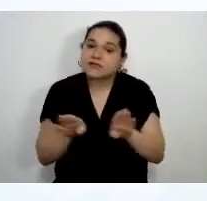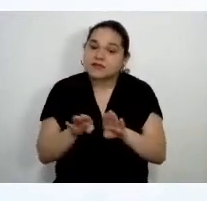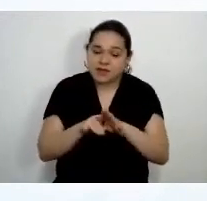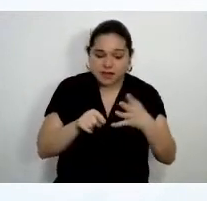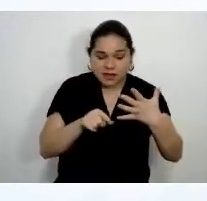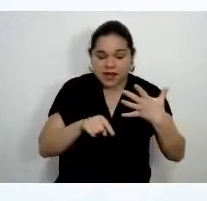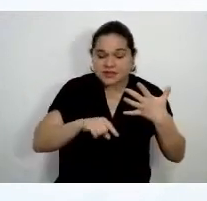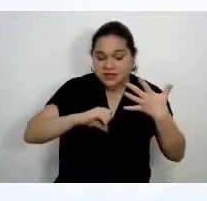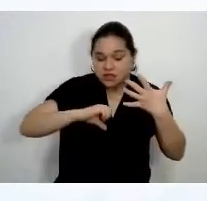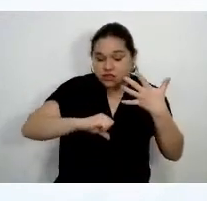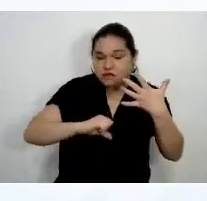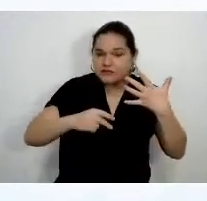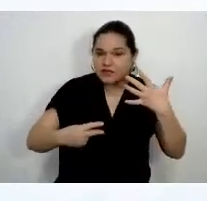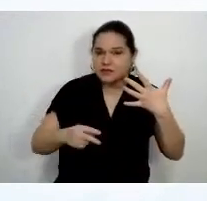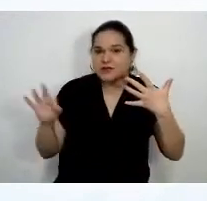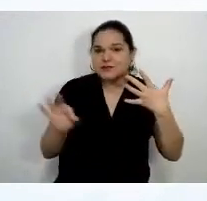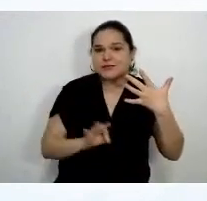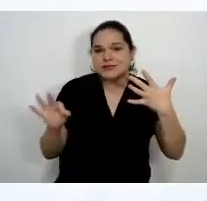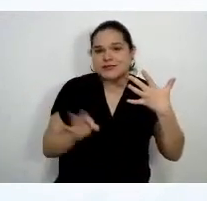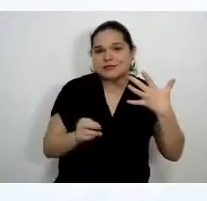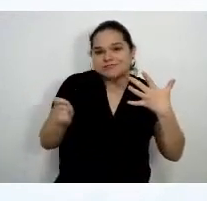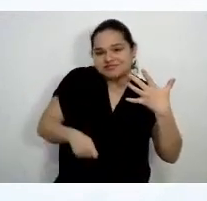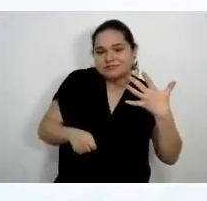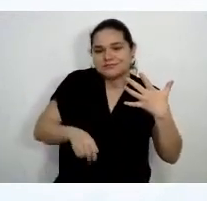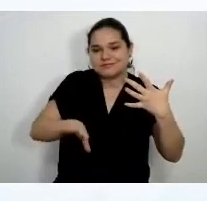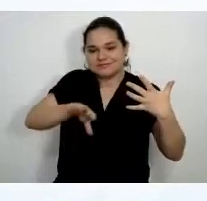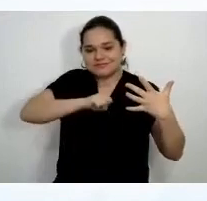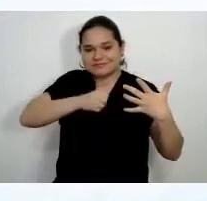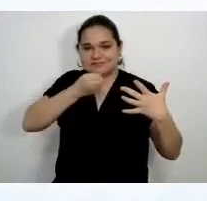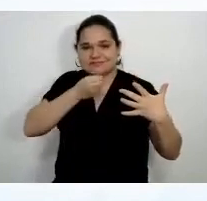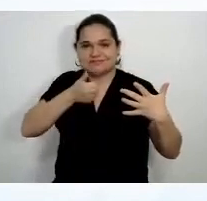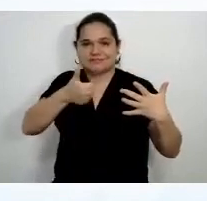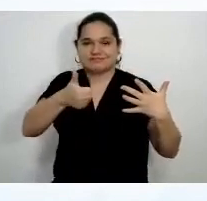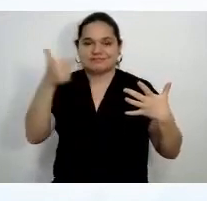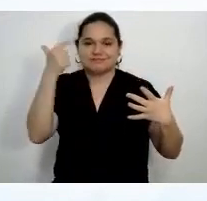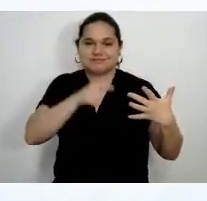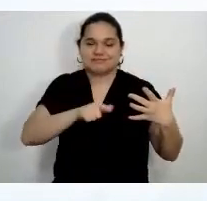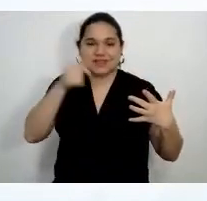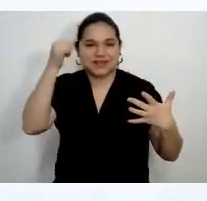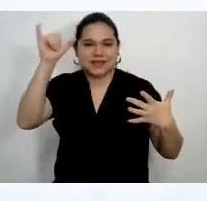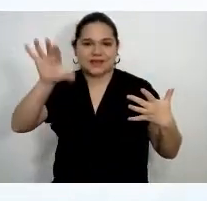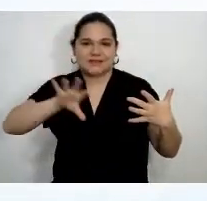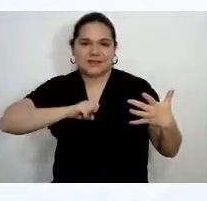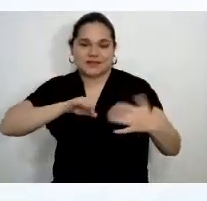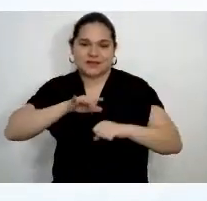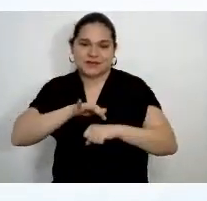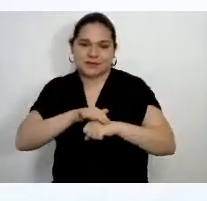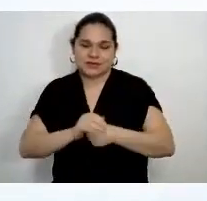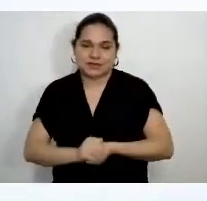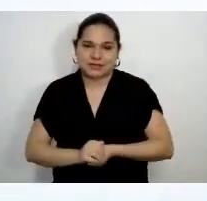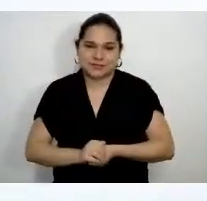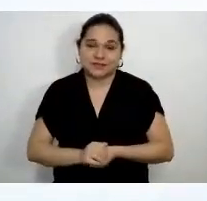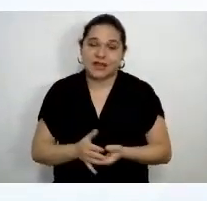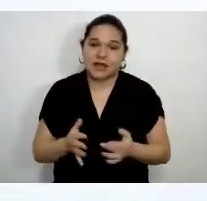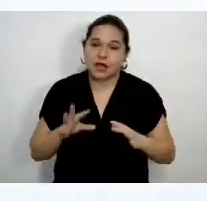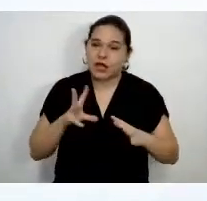uma corrida. Todos esses laboratórios estão correndo. Por quê? Porque eles estão utilizando o